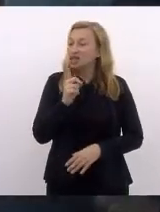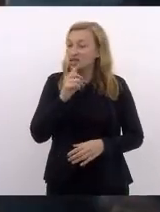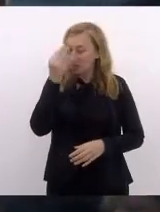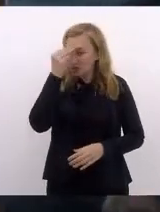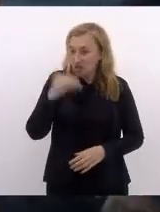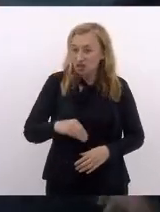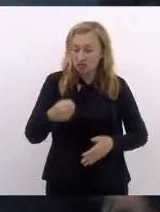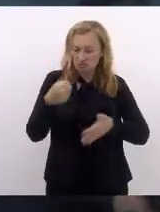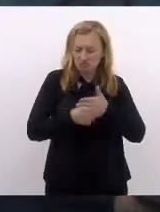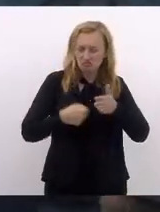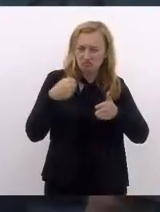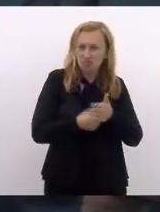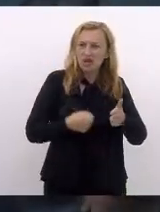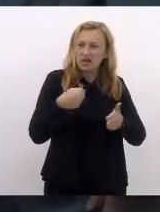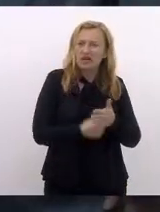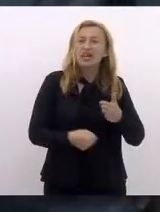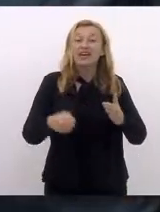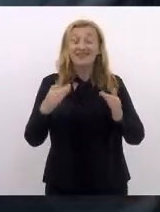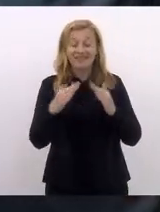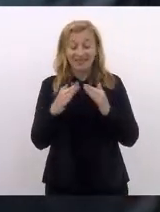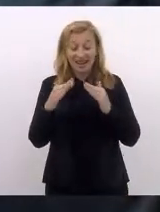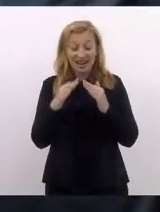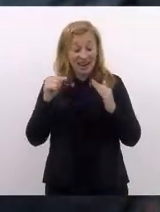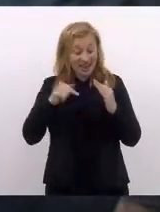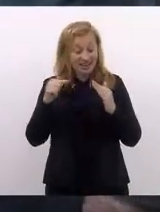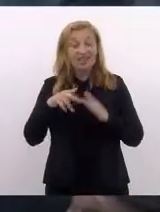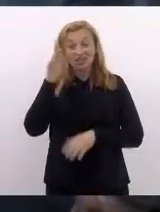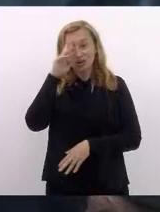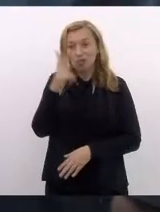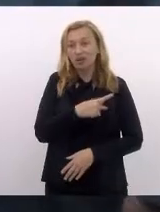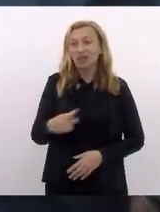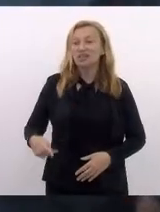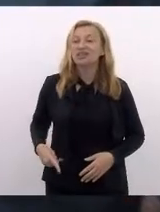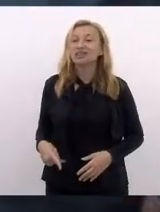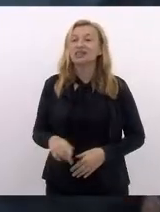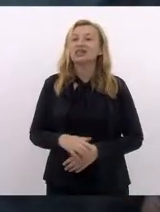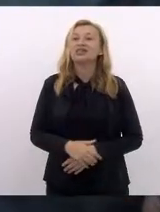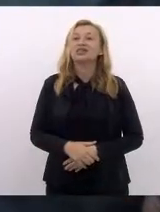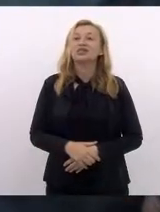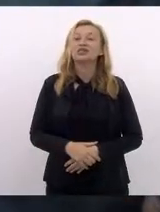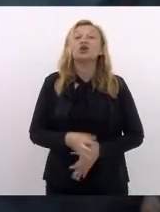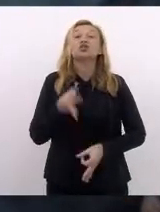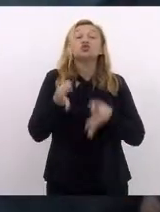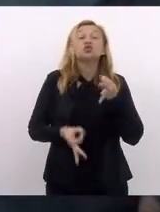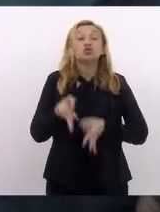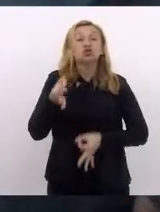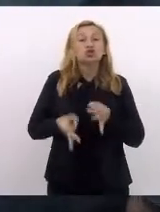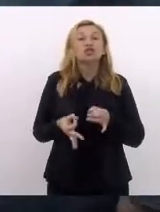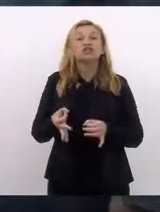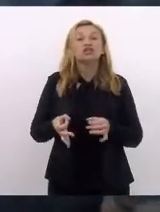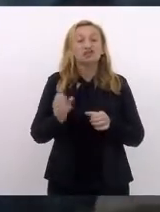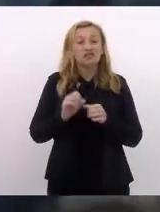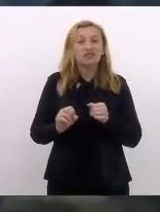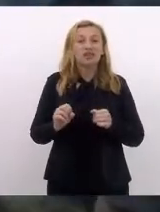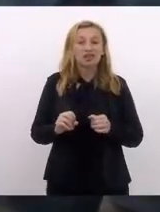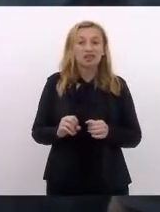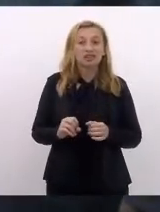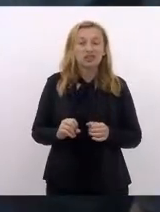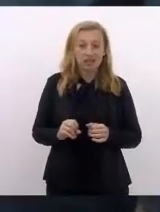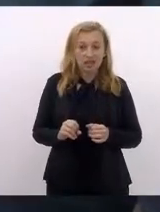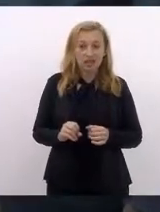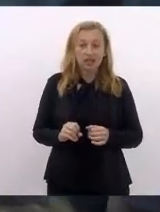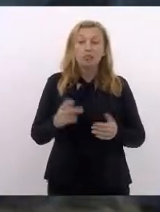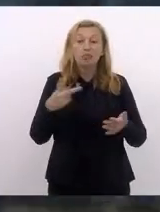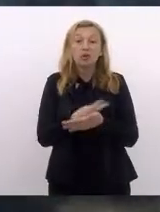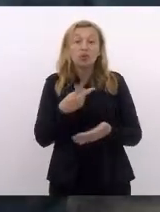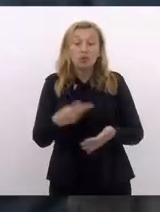resistentes porque essa casa senhor presidente acaba de fazer justiça perante a injustiça